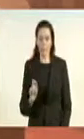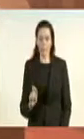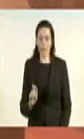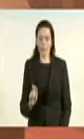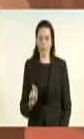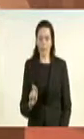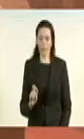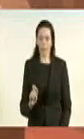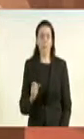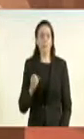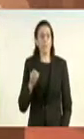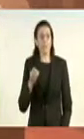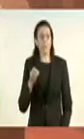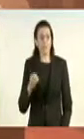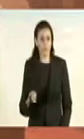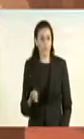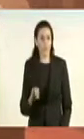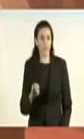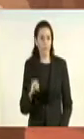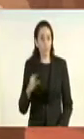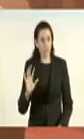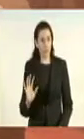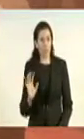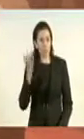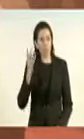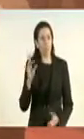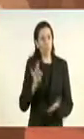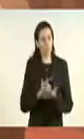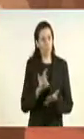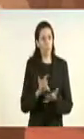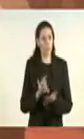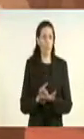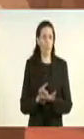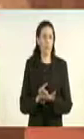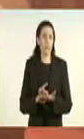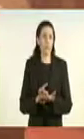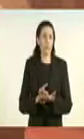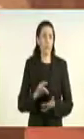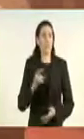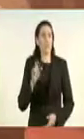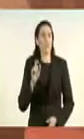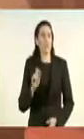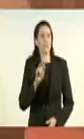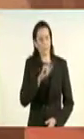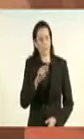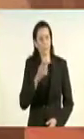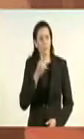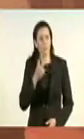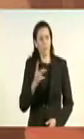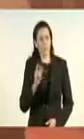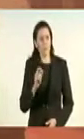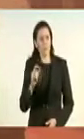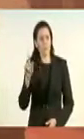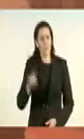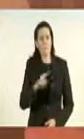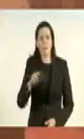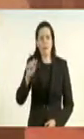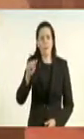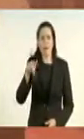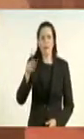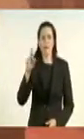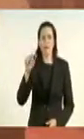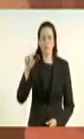anterior. E antes de passar a palavra ao deputado Adriano Sarney, eu vou só citar algumas. Pregão